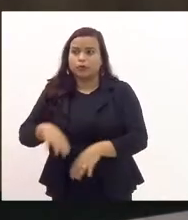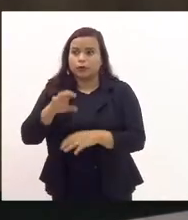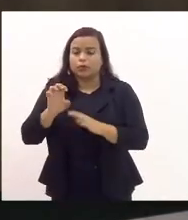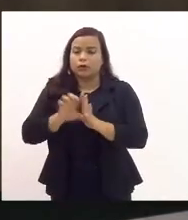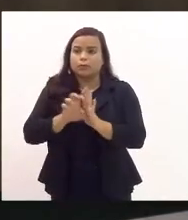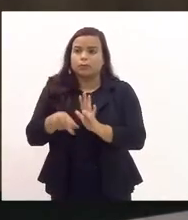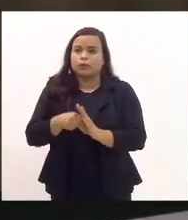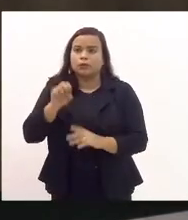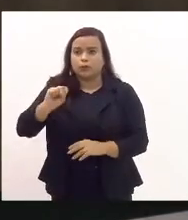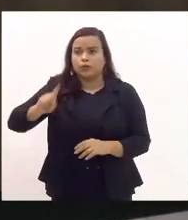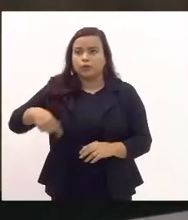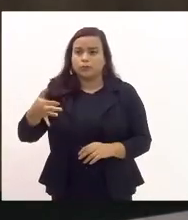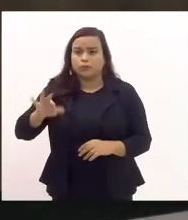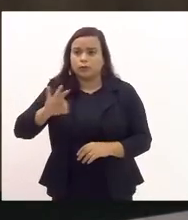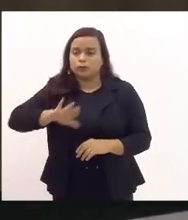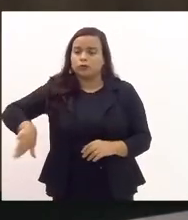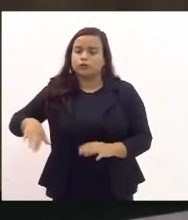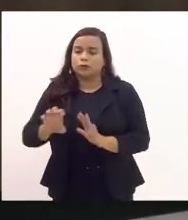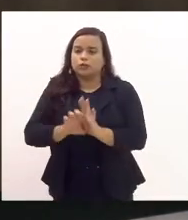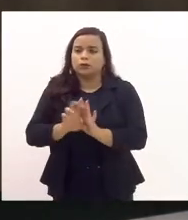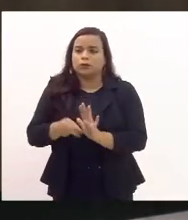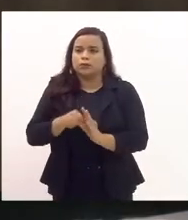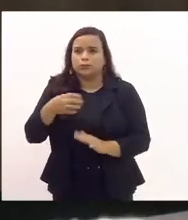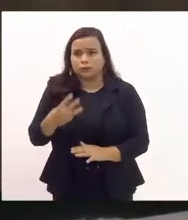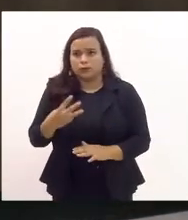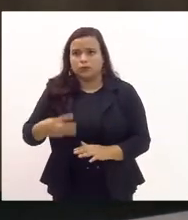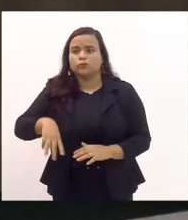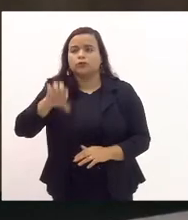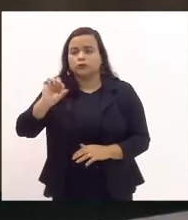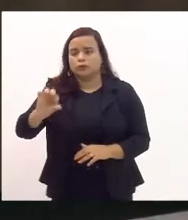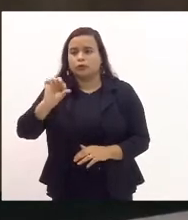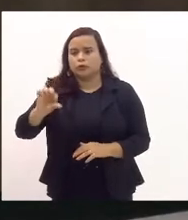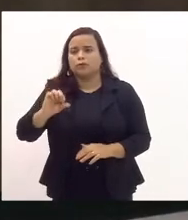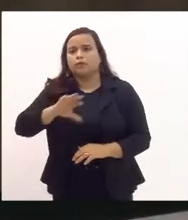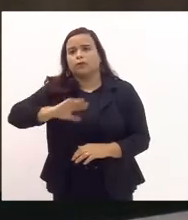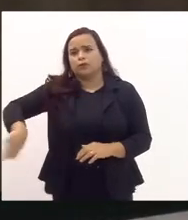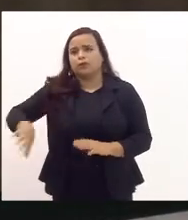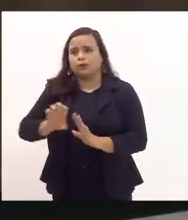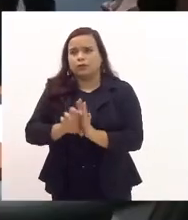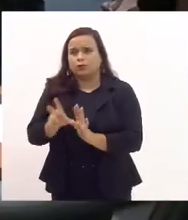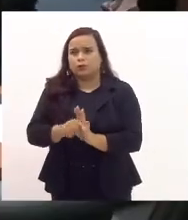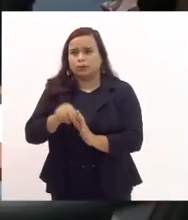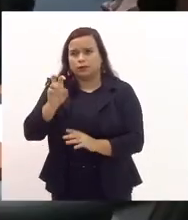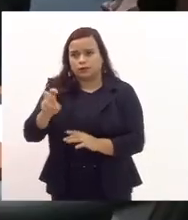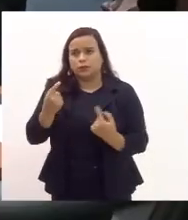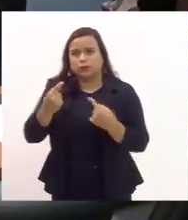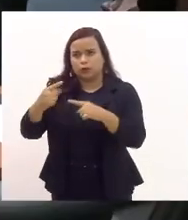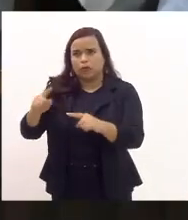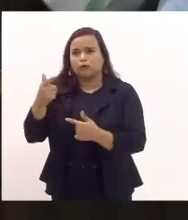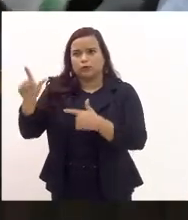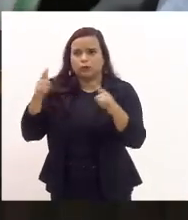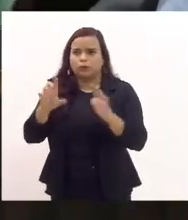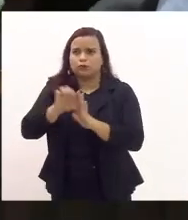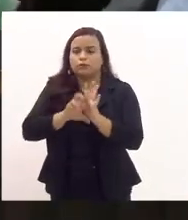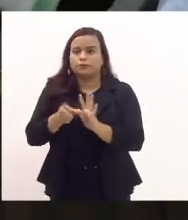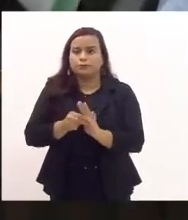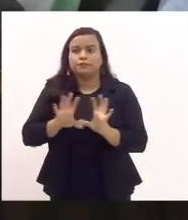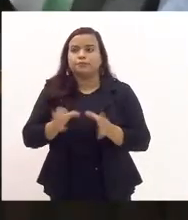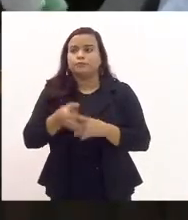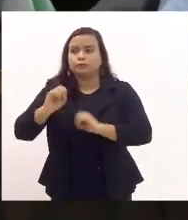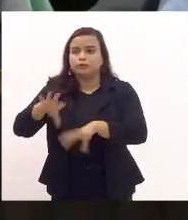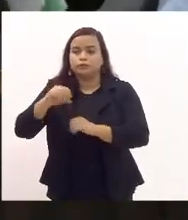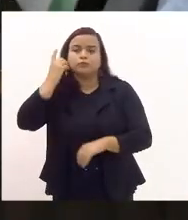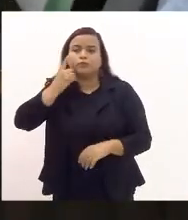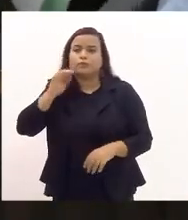8:10 pela rejeição da emenda 39 pela rejeição da emenda cinco contrários em mais ou menos pela comercial de educação Deputado